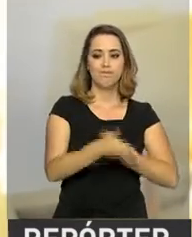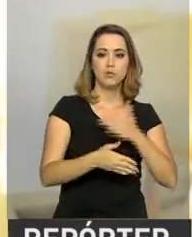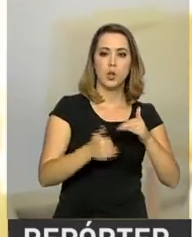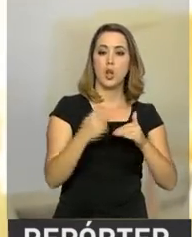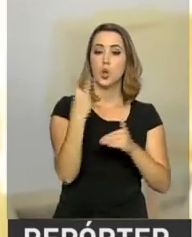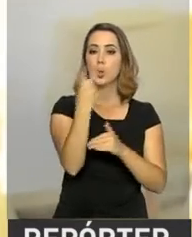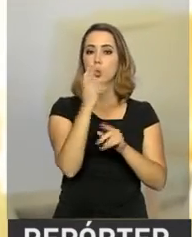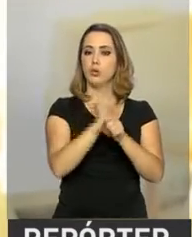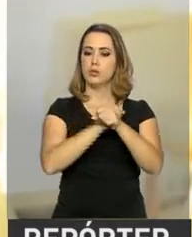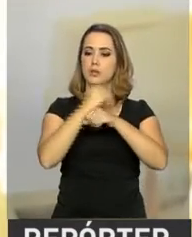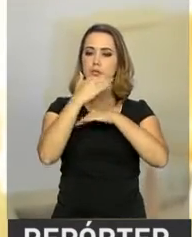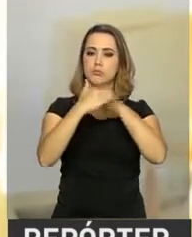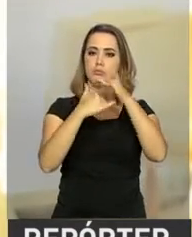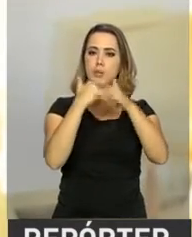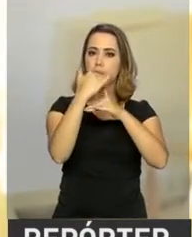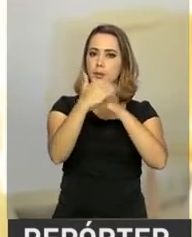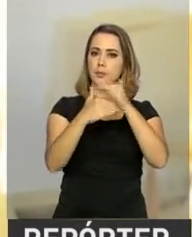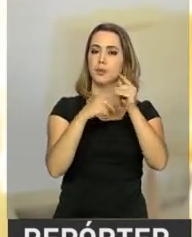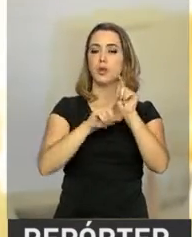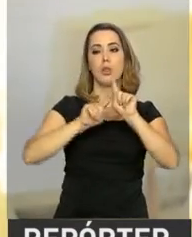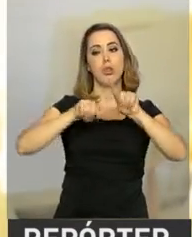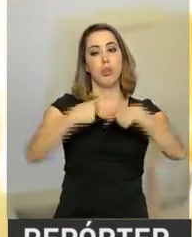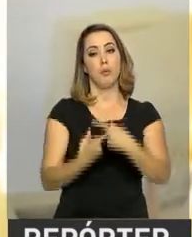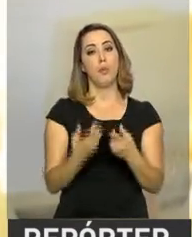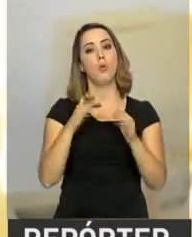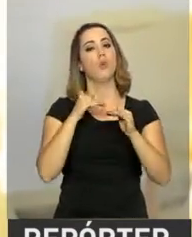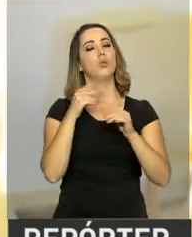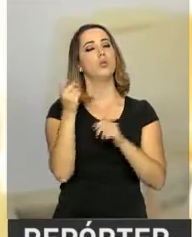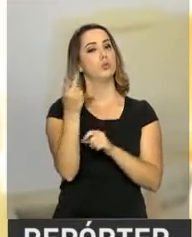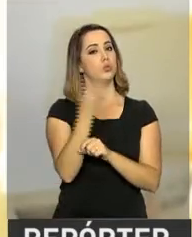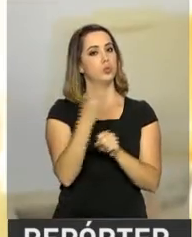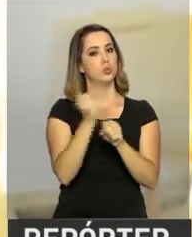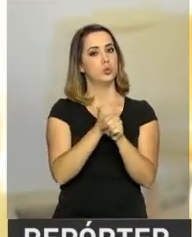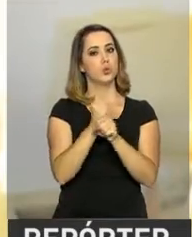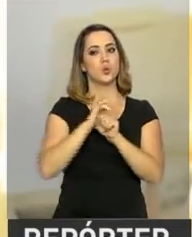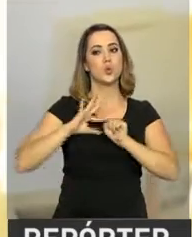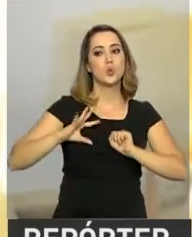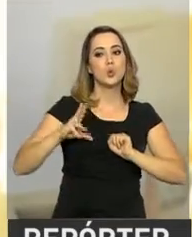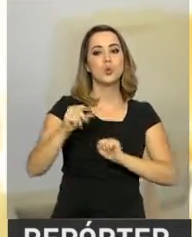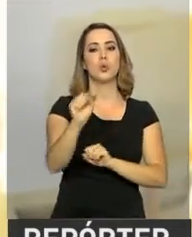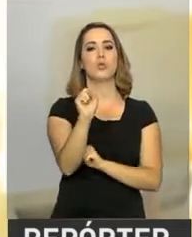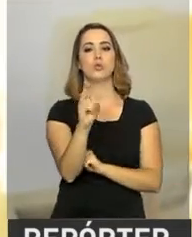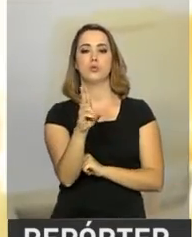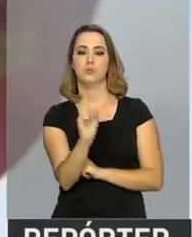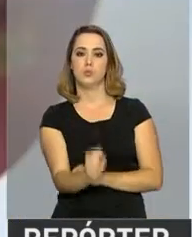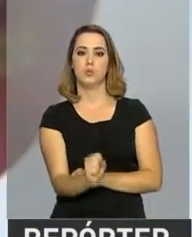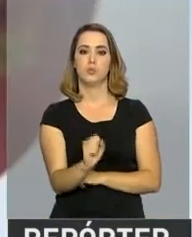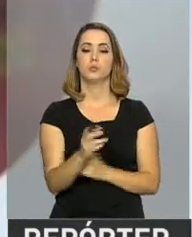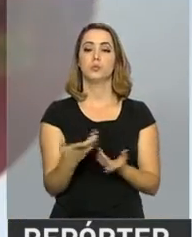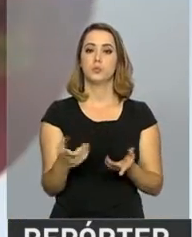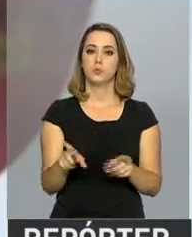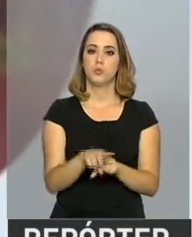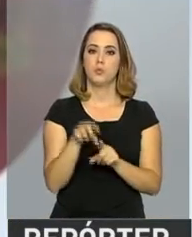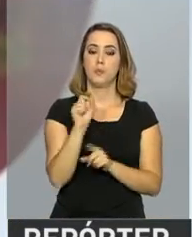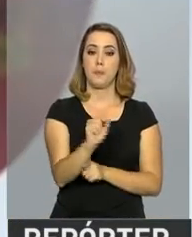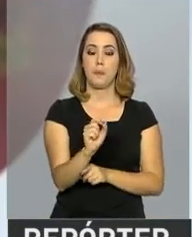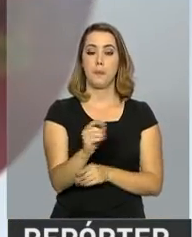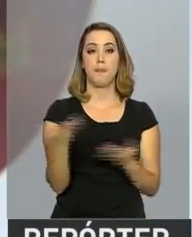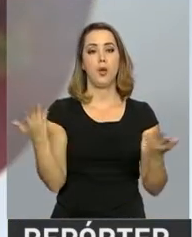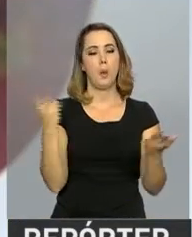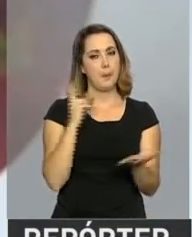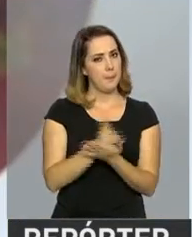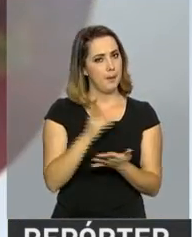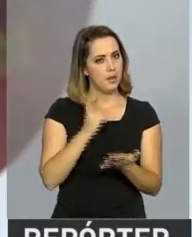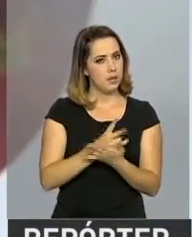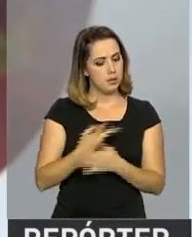é desse projeto para depois de dois anos então a gente parte para todo o sistema de saúde suplementar embora a taxa de cesárea